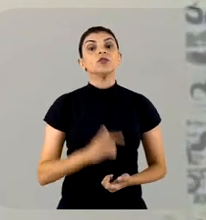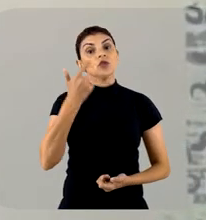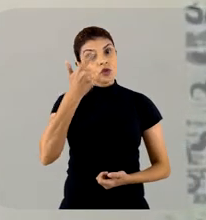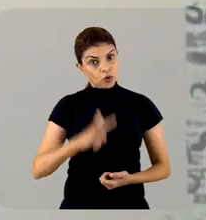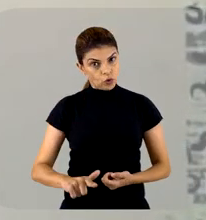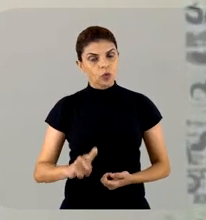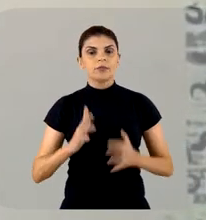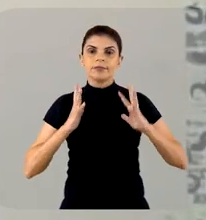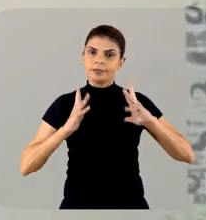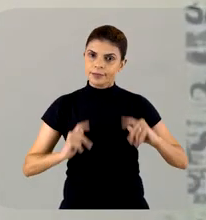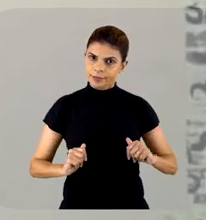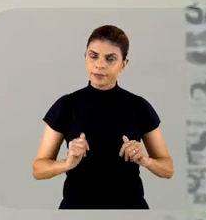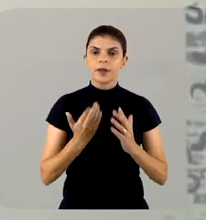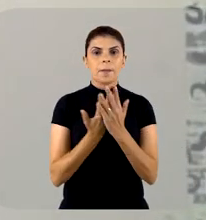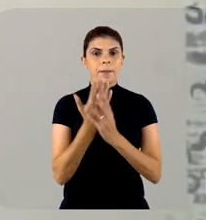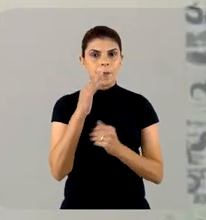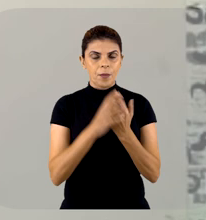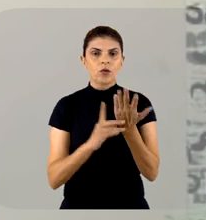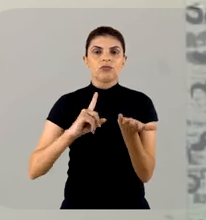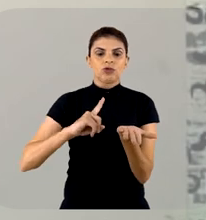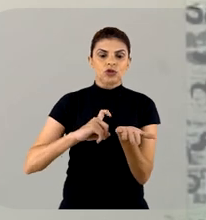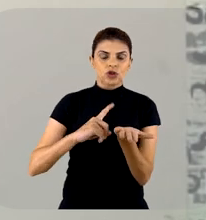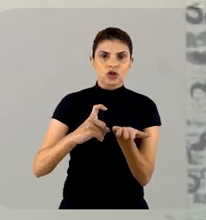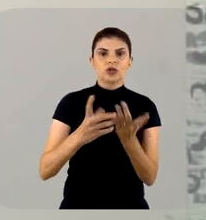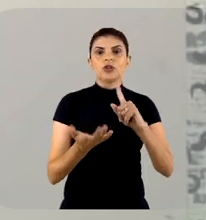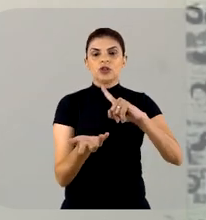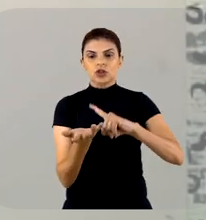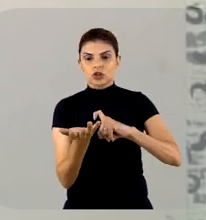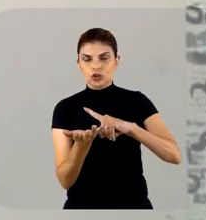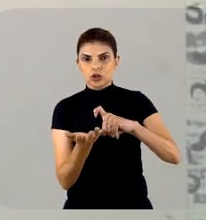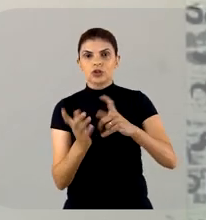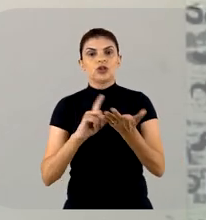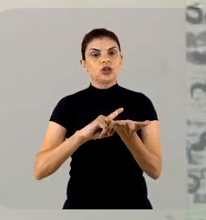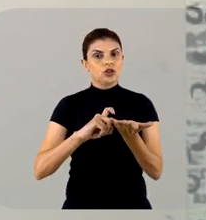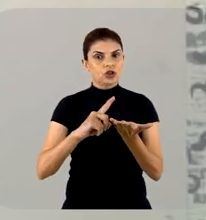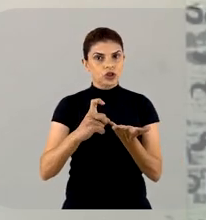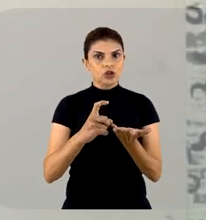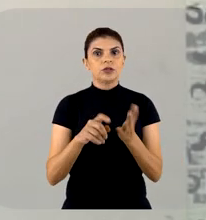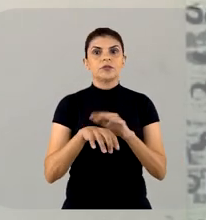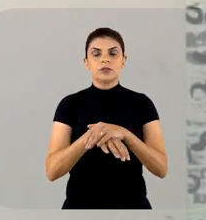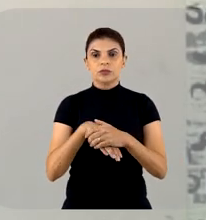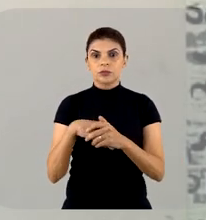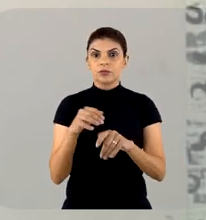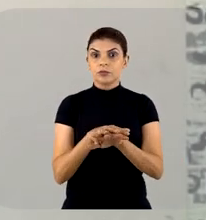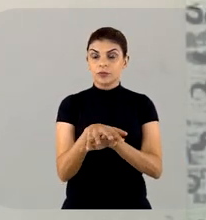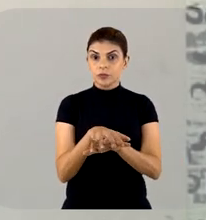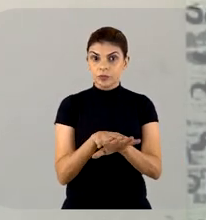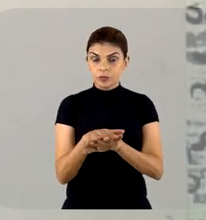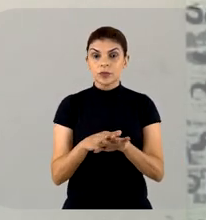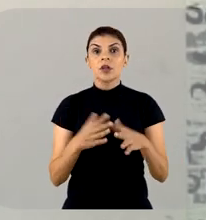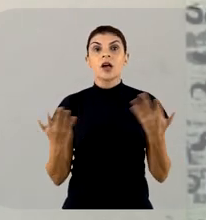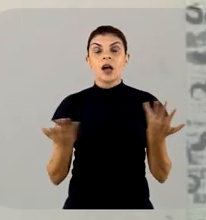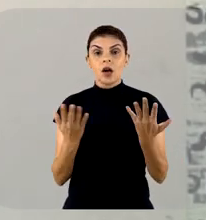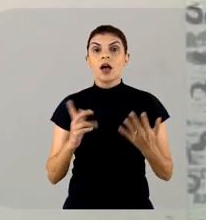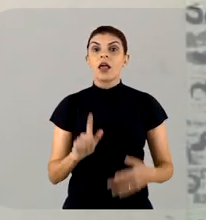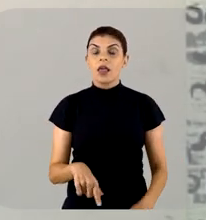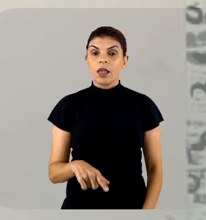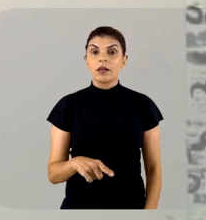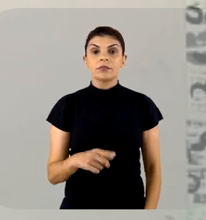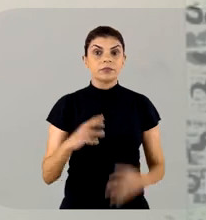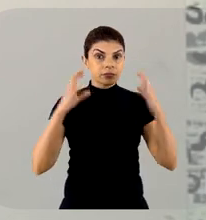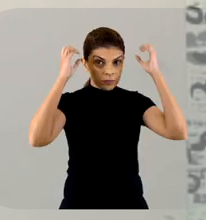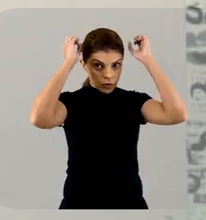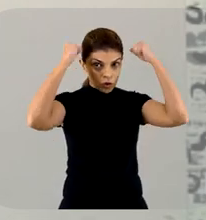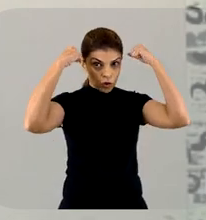Higienize novamente as nossas mãos. O próximo material a ser retirado será a